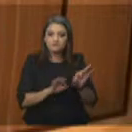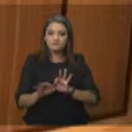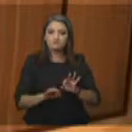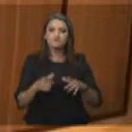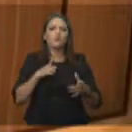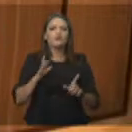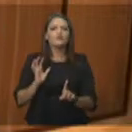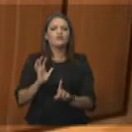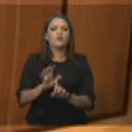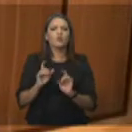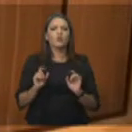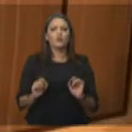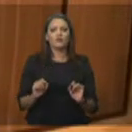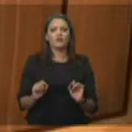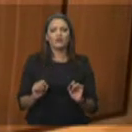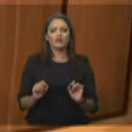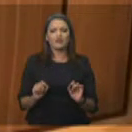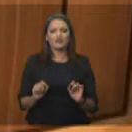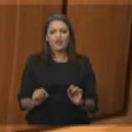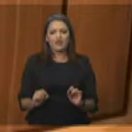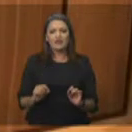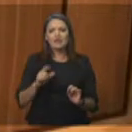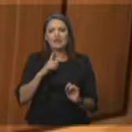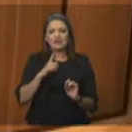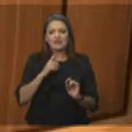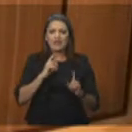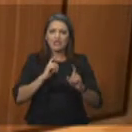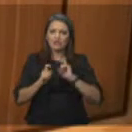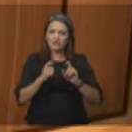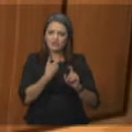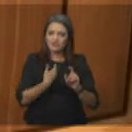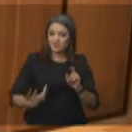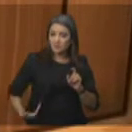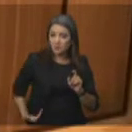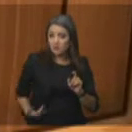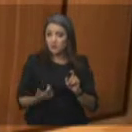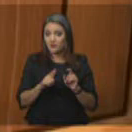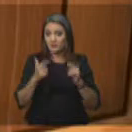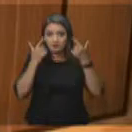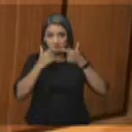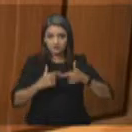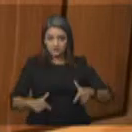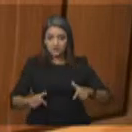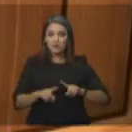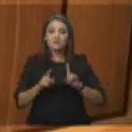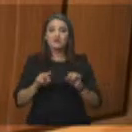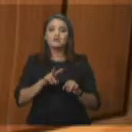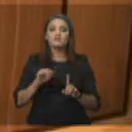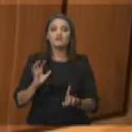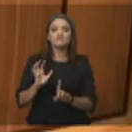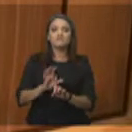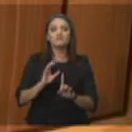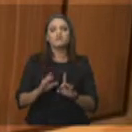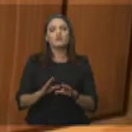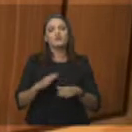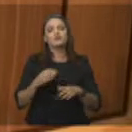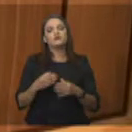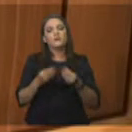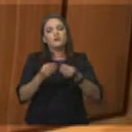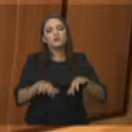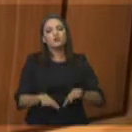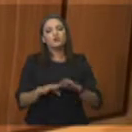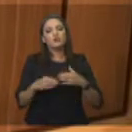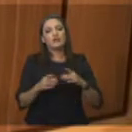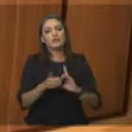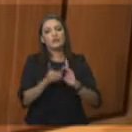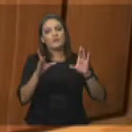não somente na dimensão da impessoalidade da administração pública, mas também impactaria na construção da democracia alemã e